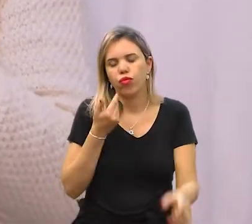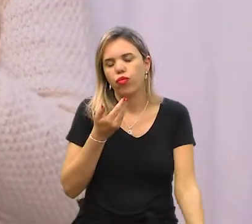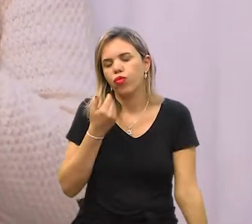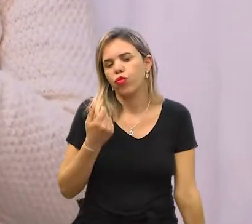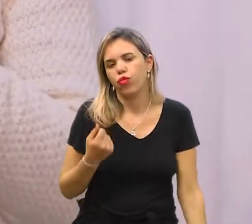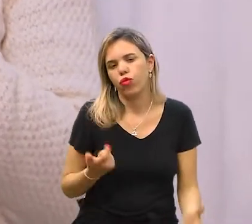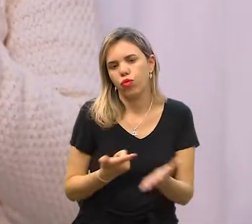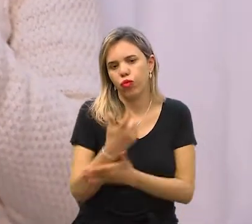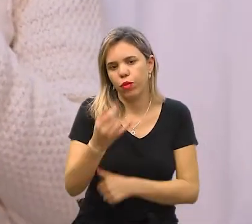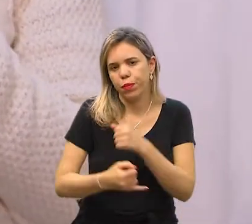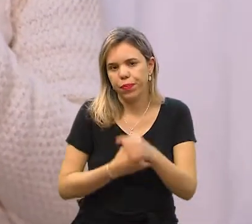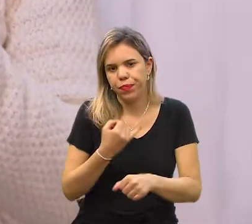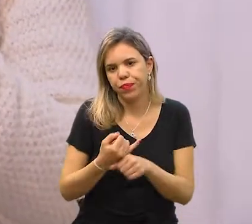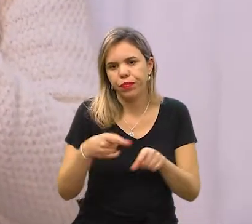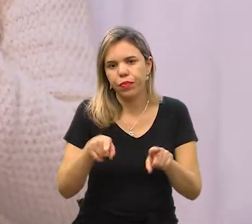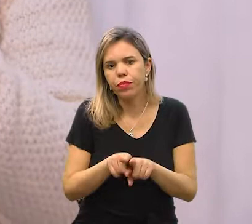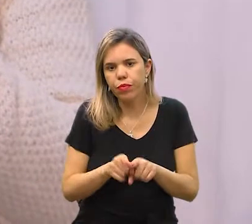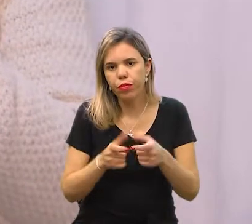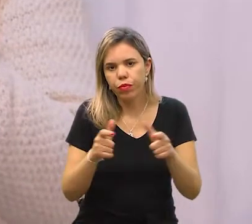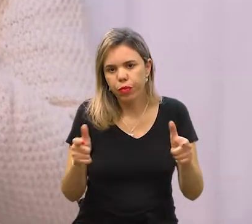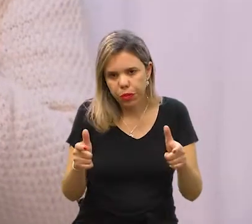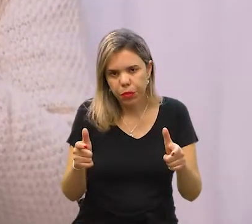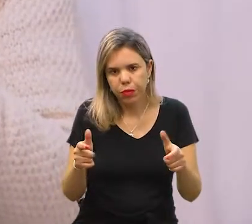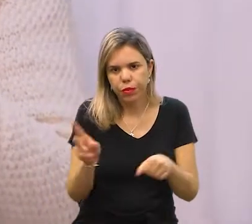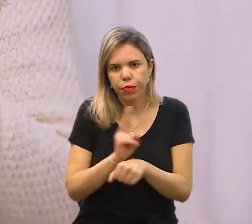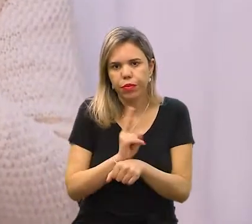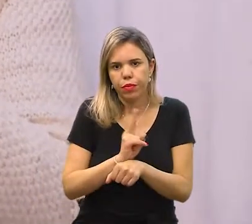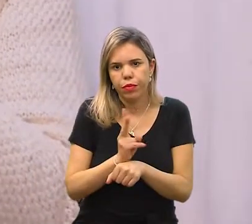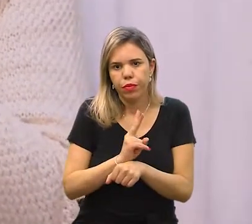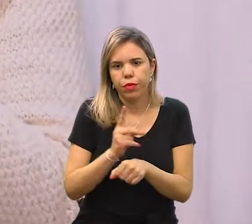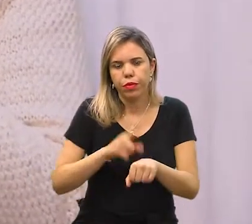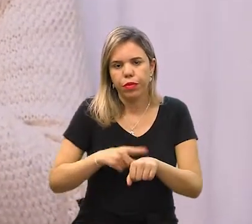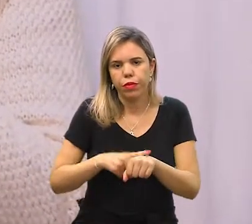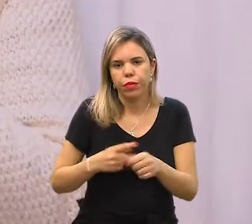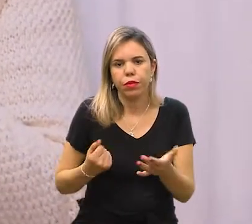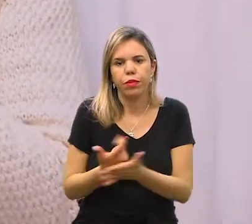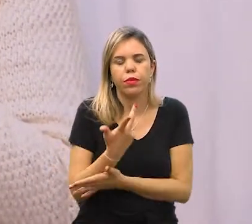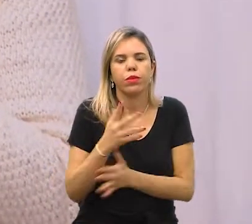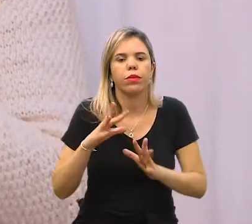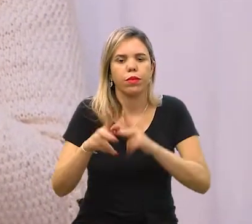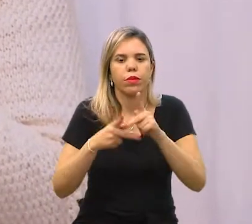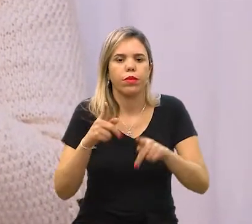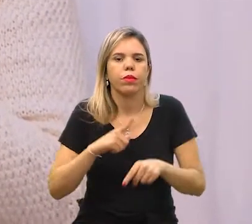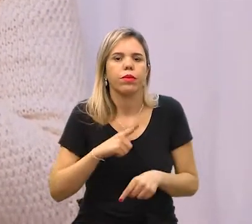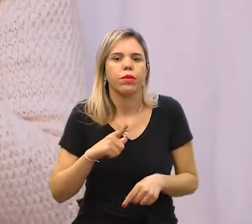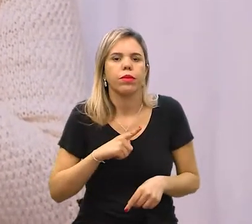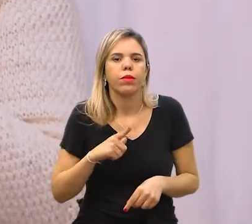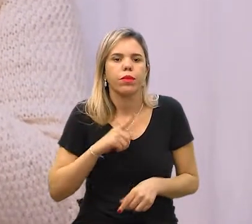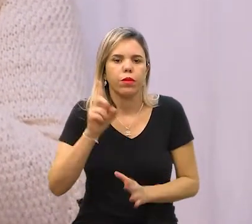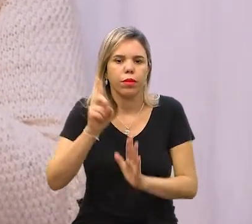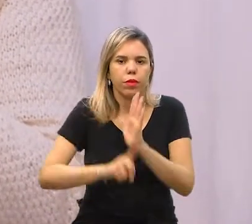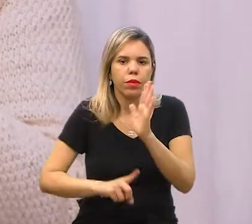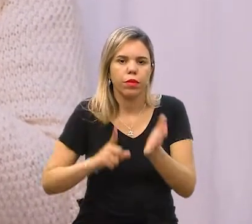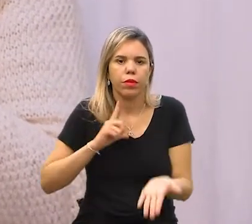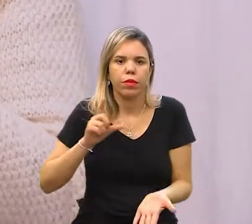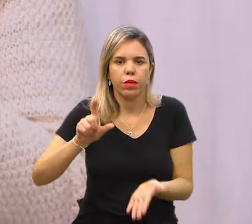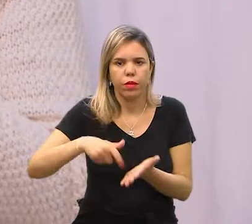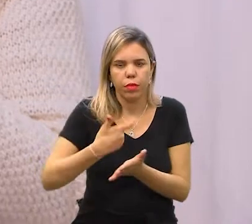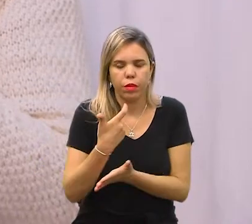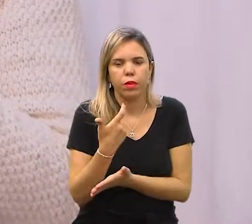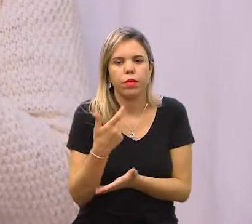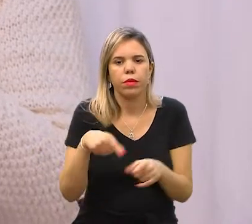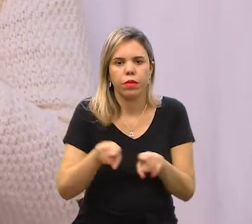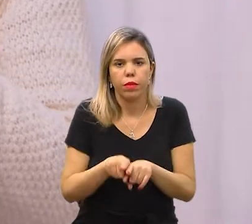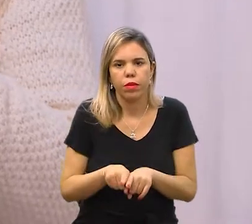facilitar a compra online e também para aumentar a segurança na hora da compra. Mas todo mundo tem o direito de ter um cartão